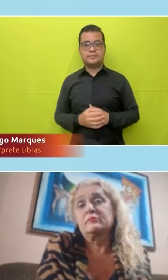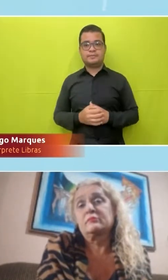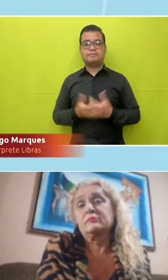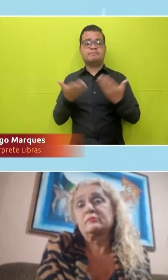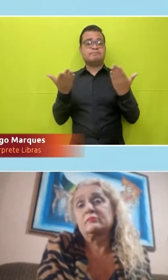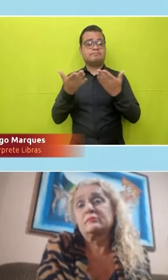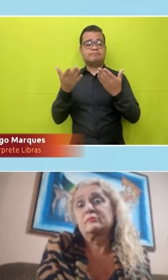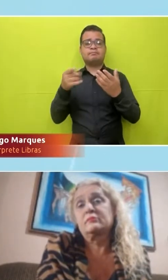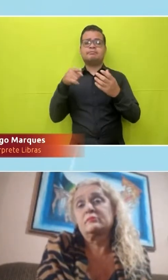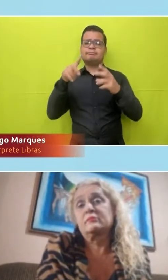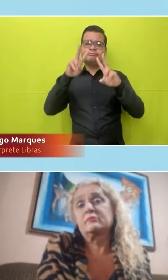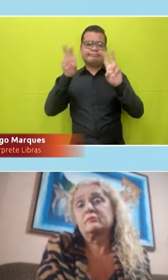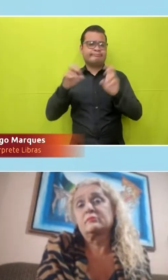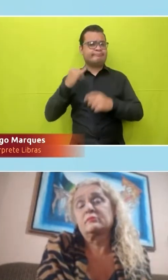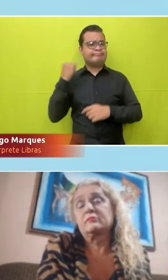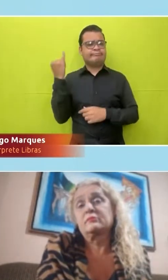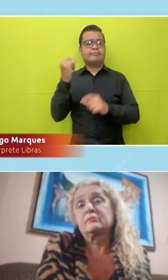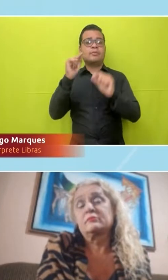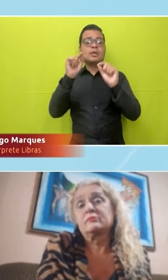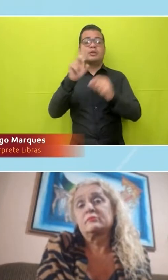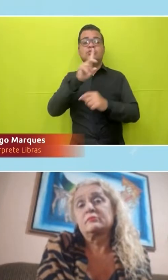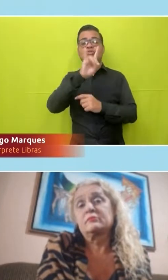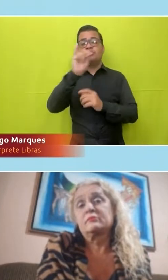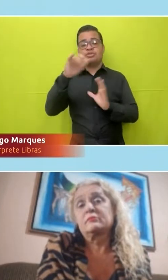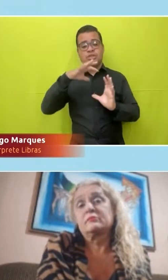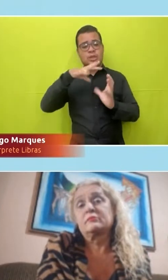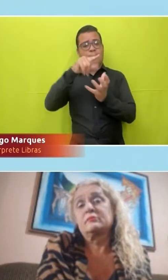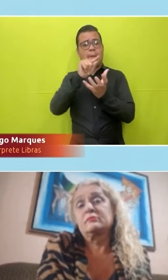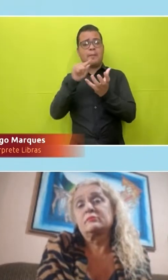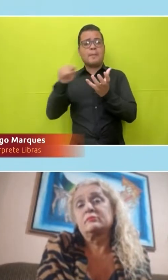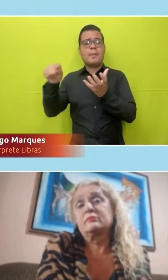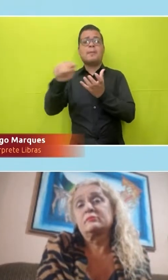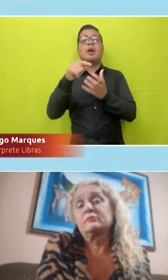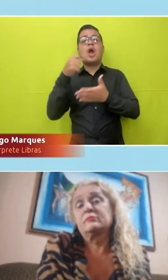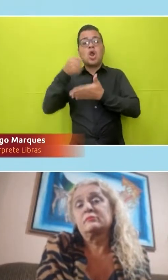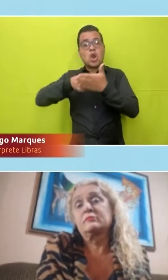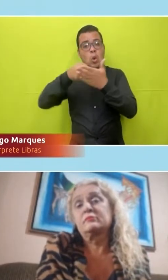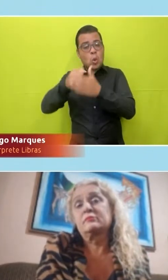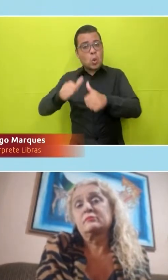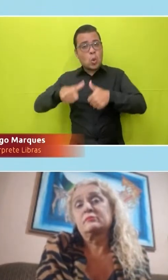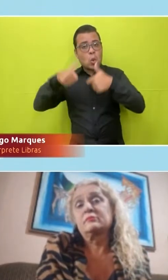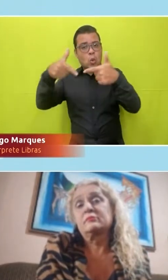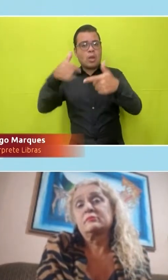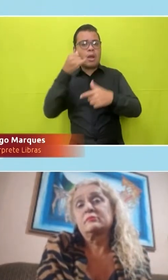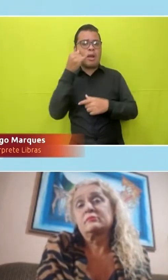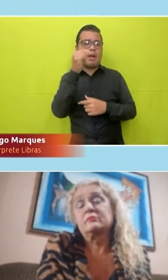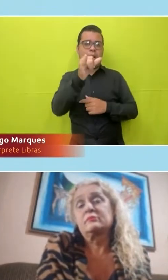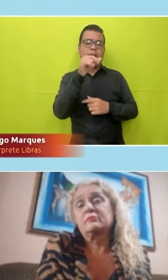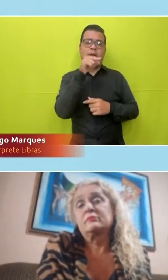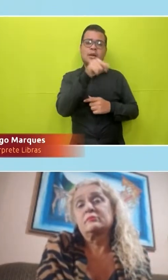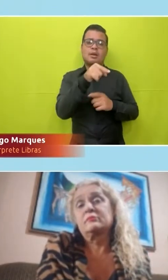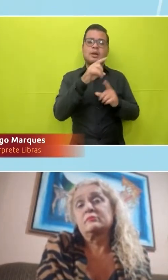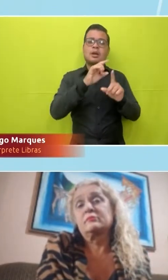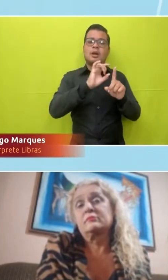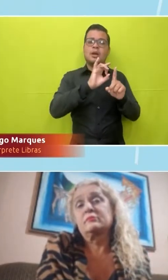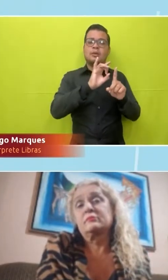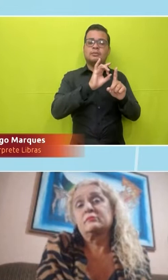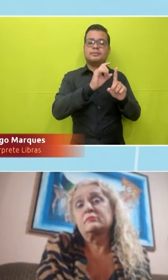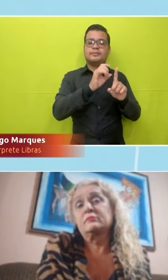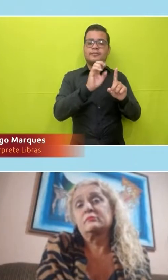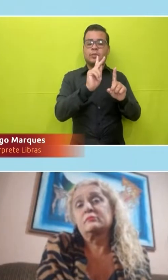é muito importante. Nós vamos falar sobre o Dia Internacional de Luta contra a Homofobia, a Transfobia e a